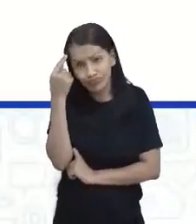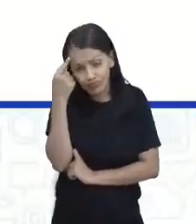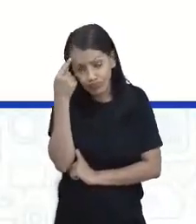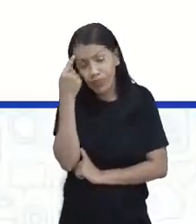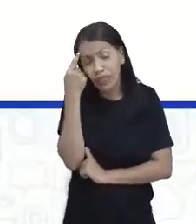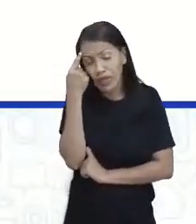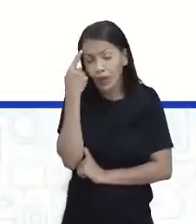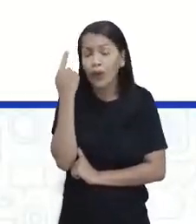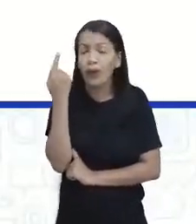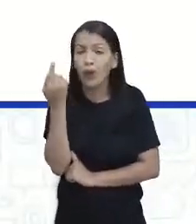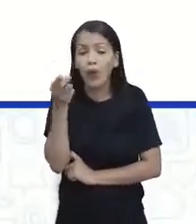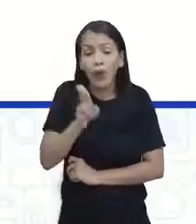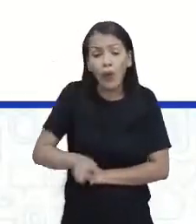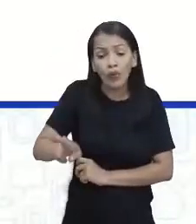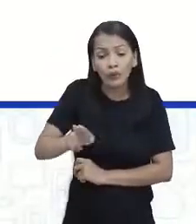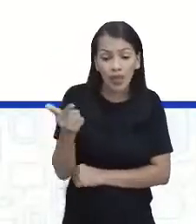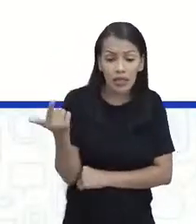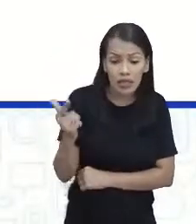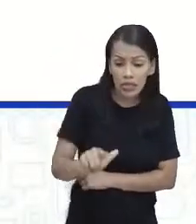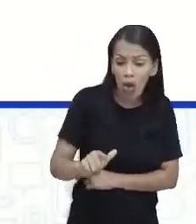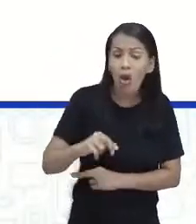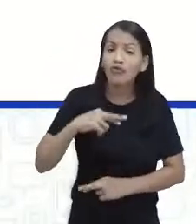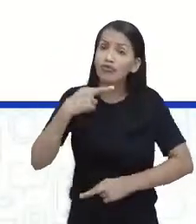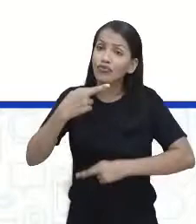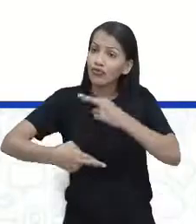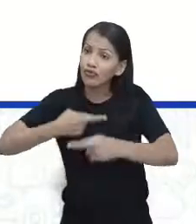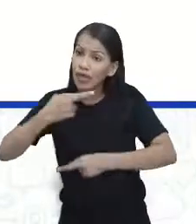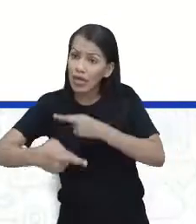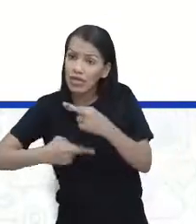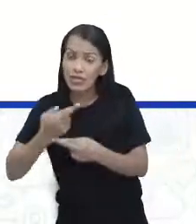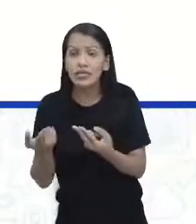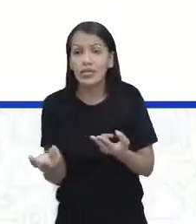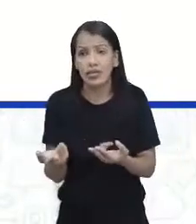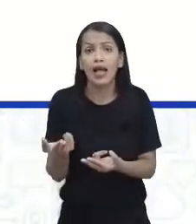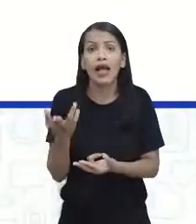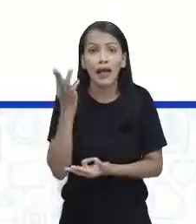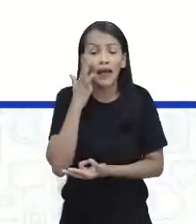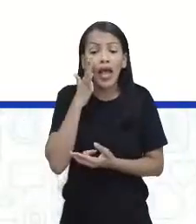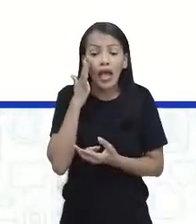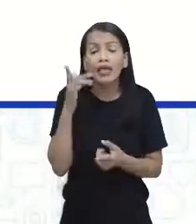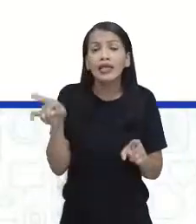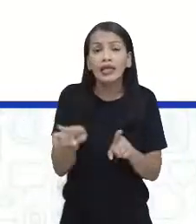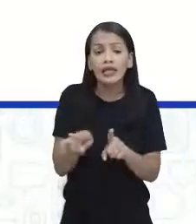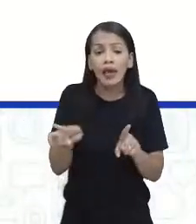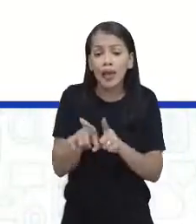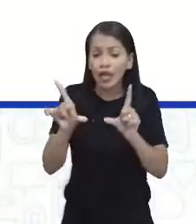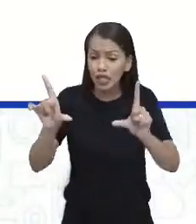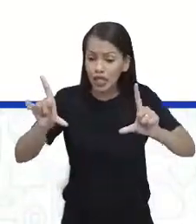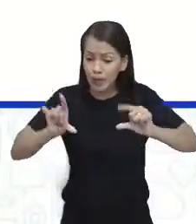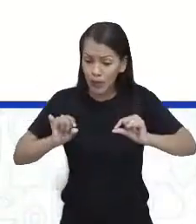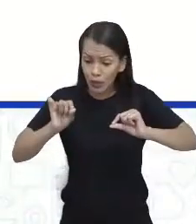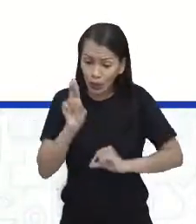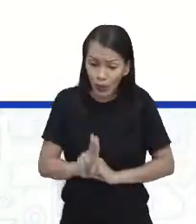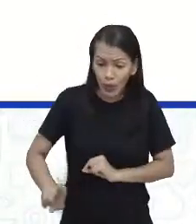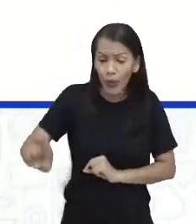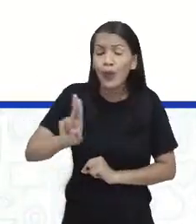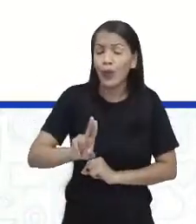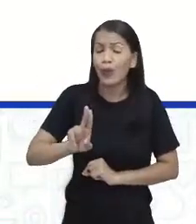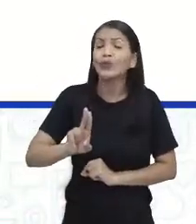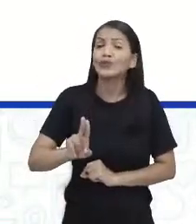esses recursos. Ou seja, fazendo tudo isso, a gente passa a viver de forma mais